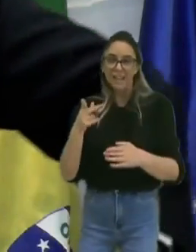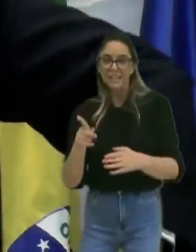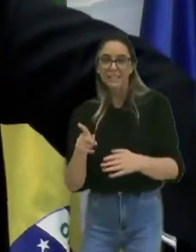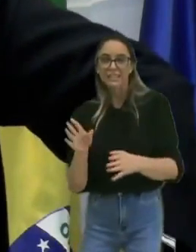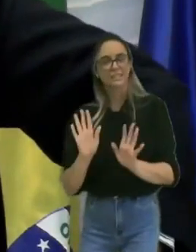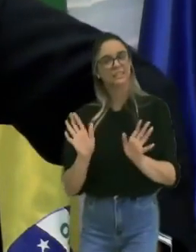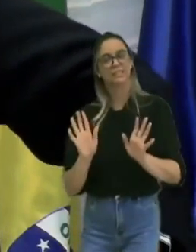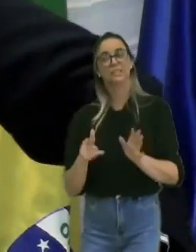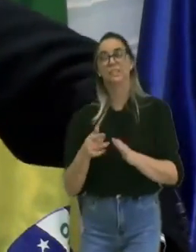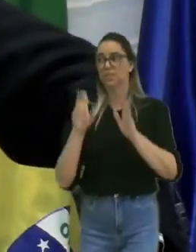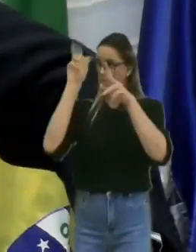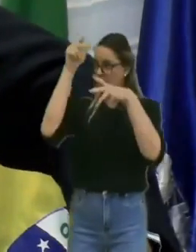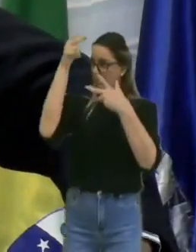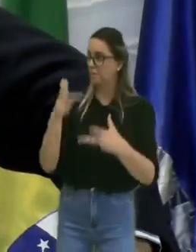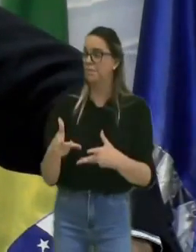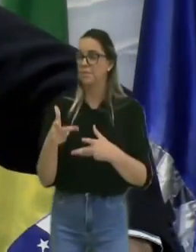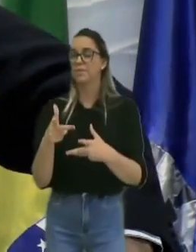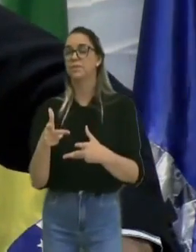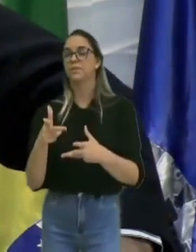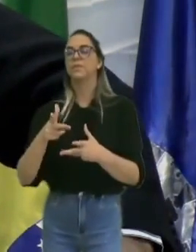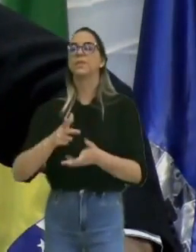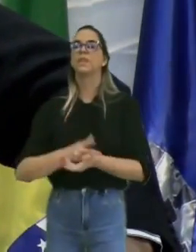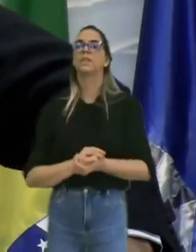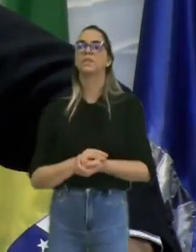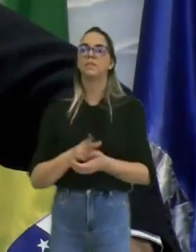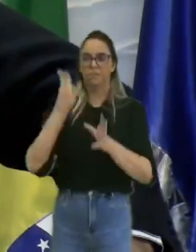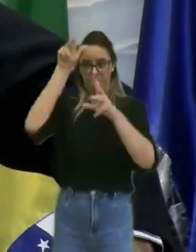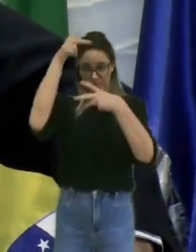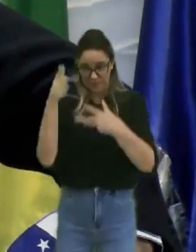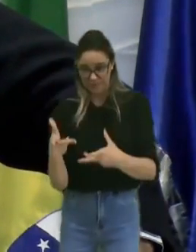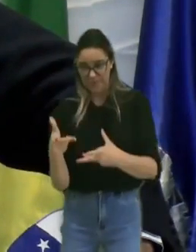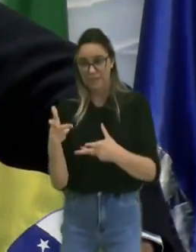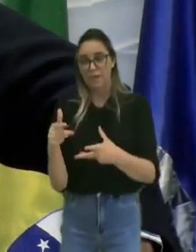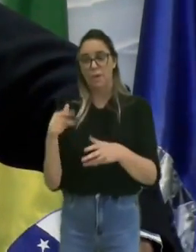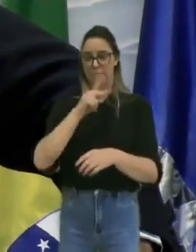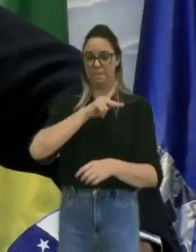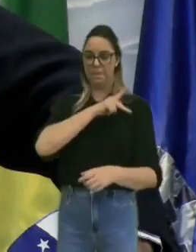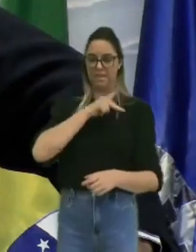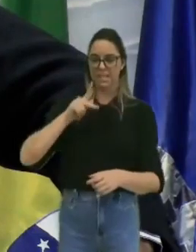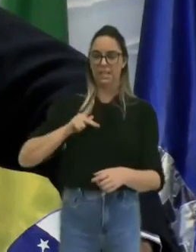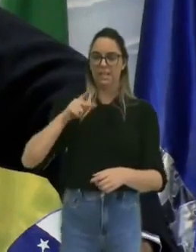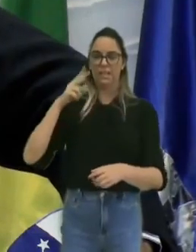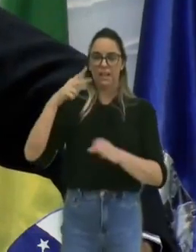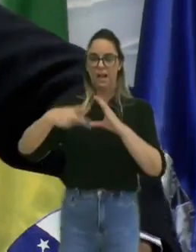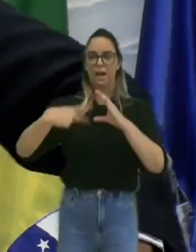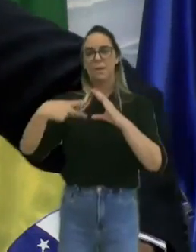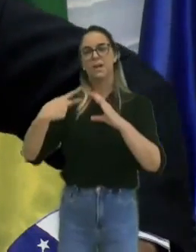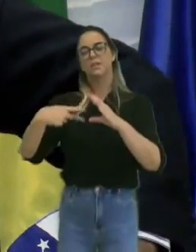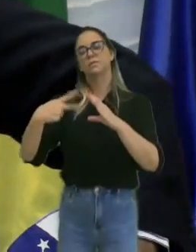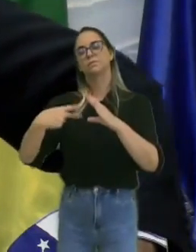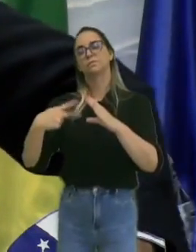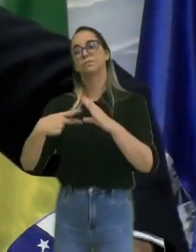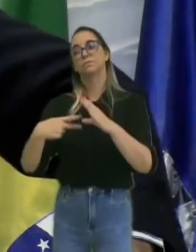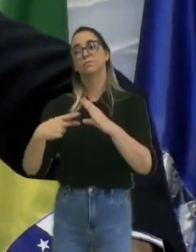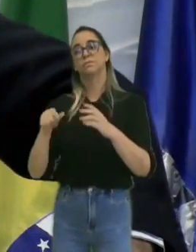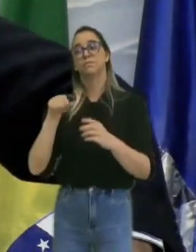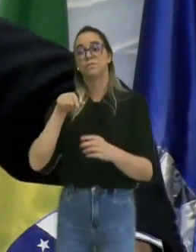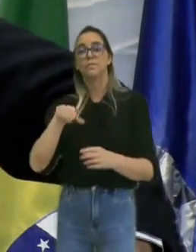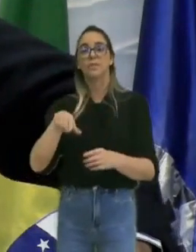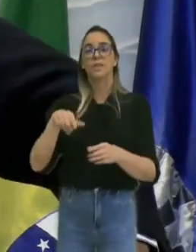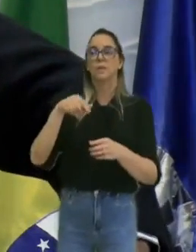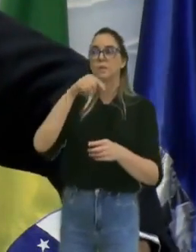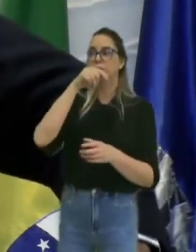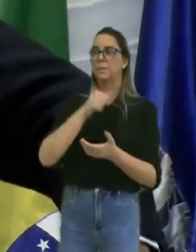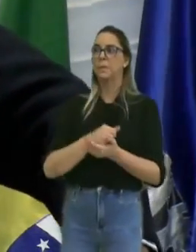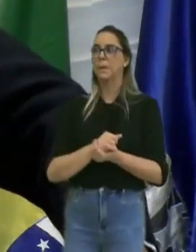Outra, Vossa Excelência, para dar em você, Vossa Excelência, coitadinho da Câmara, presidente da Câmara, que você está aí na Câmara, porque o prefeito, porque Zé do Banco